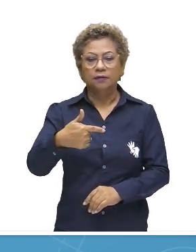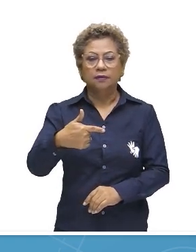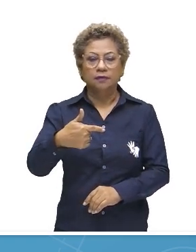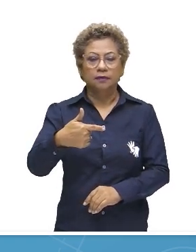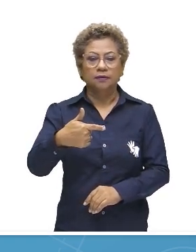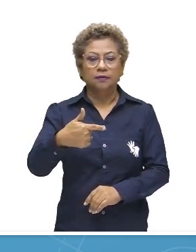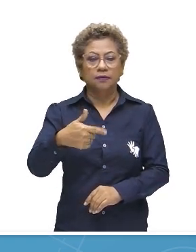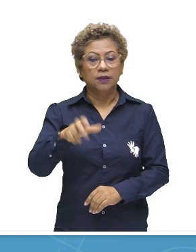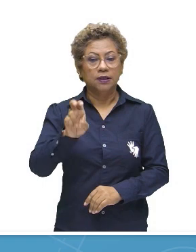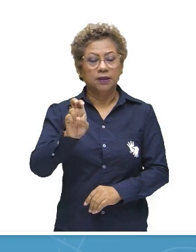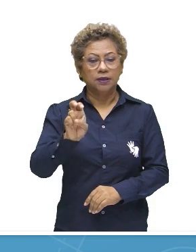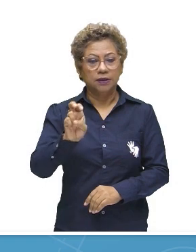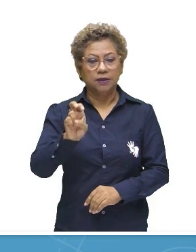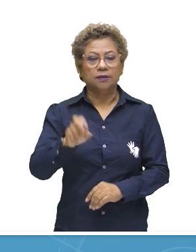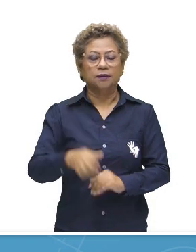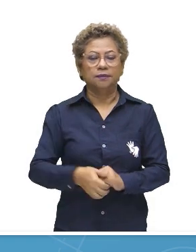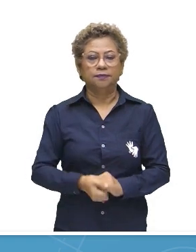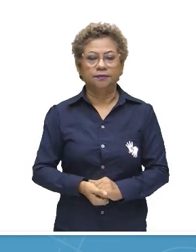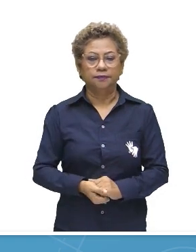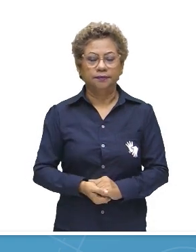0,625. Esse número